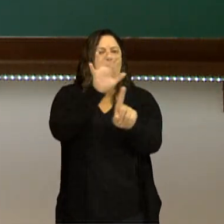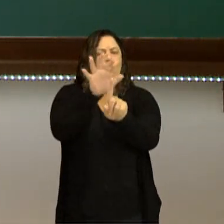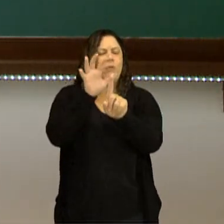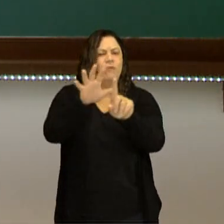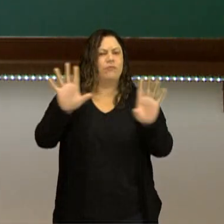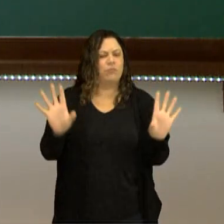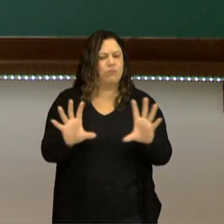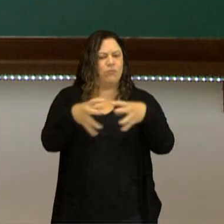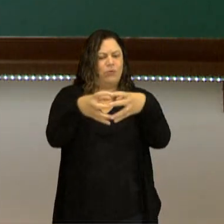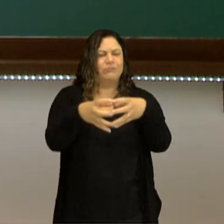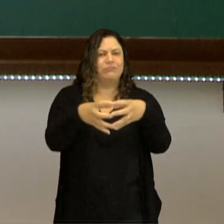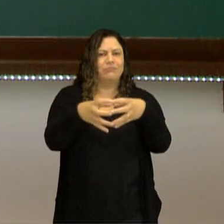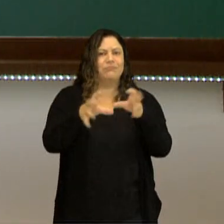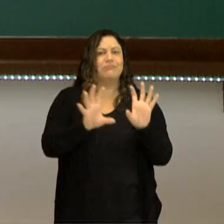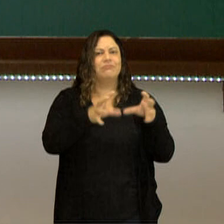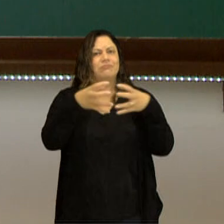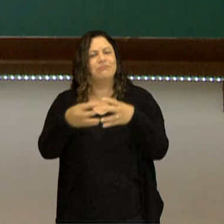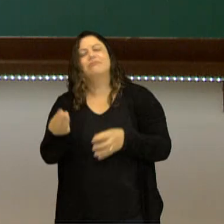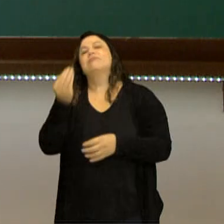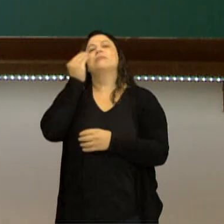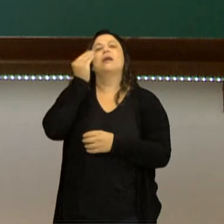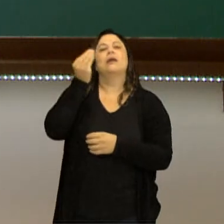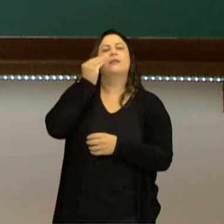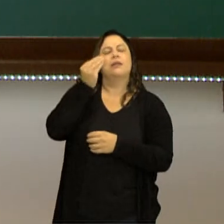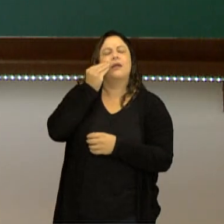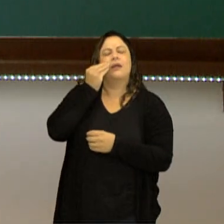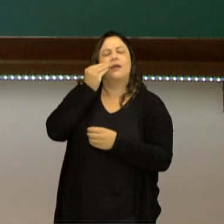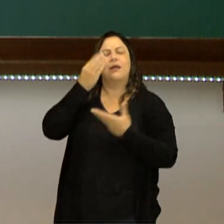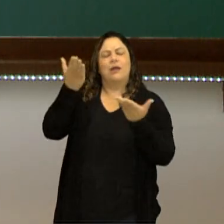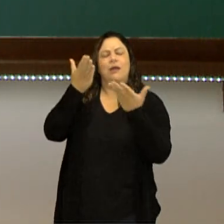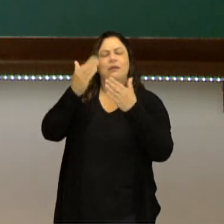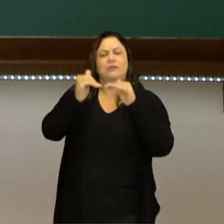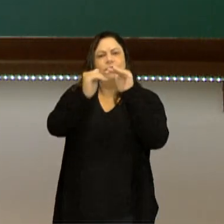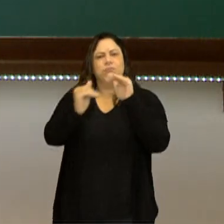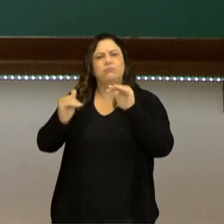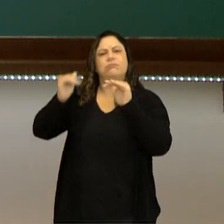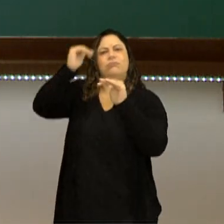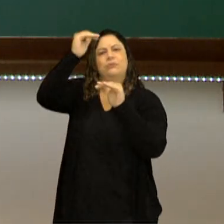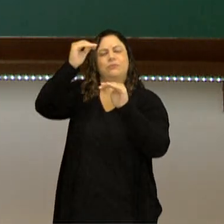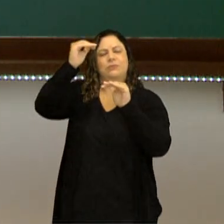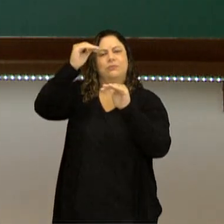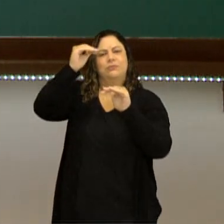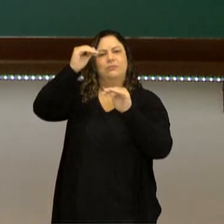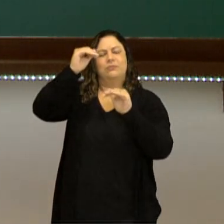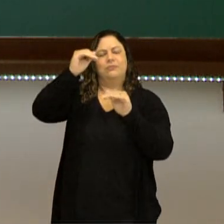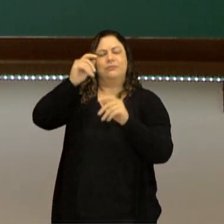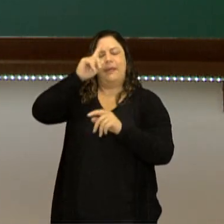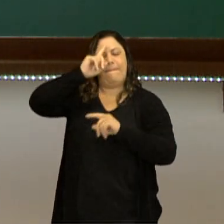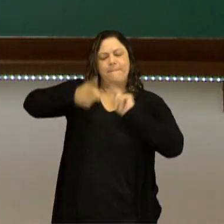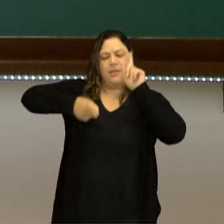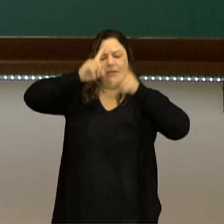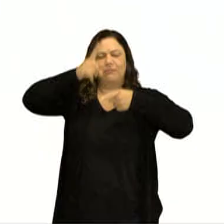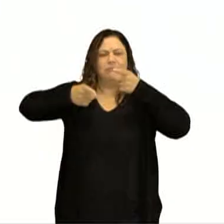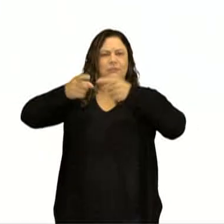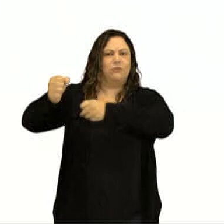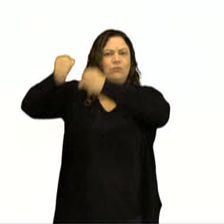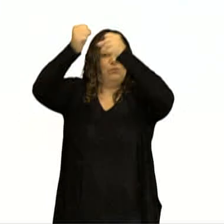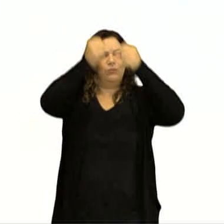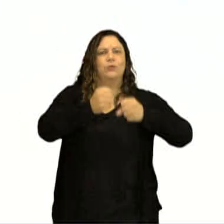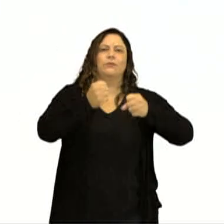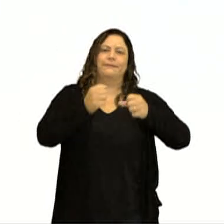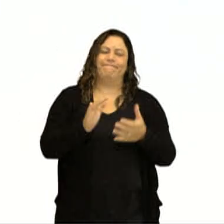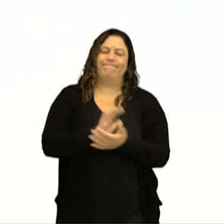se juntar e tentar chegar ao poder. Olha só, e eles vão se basear